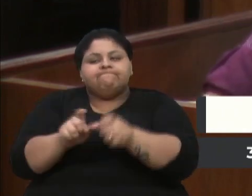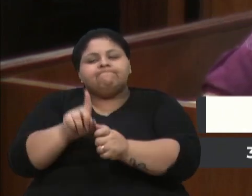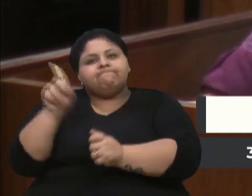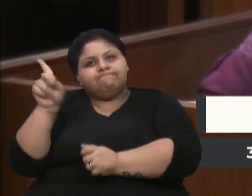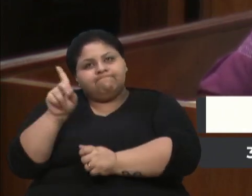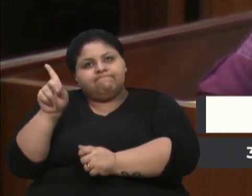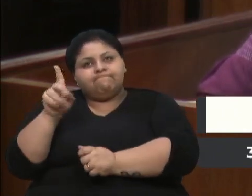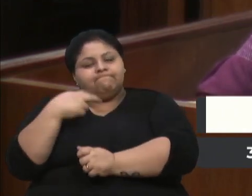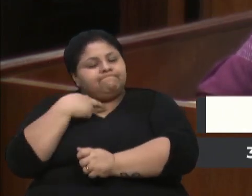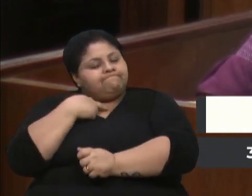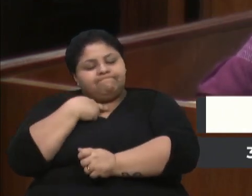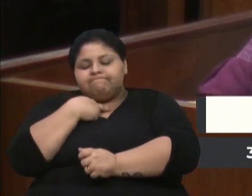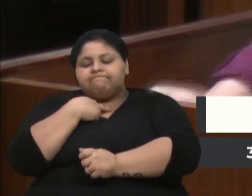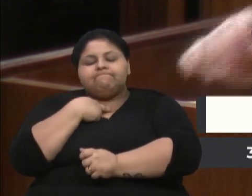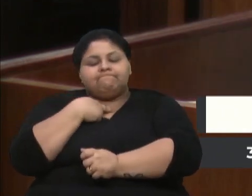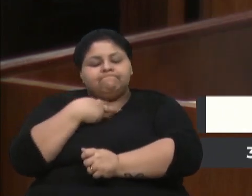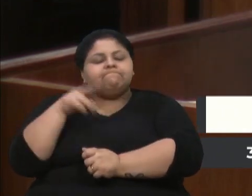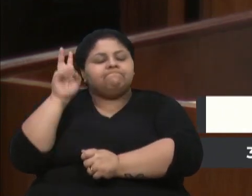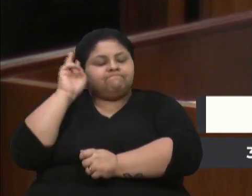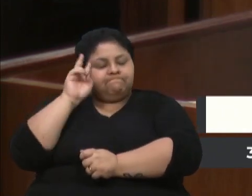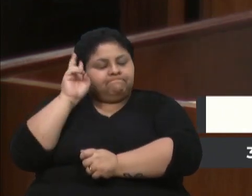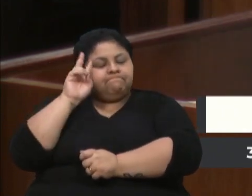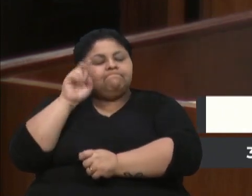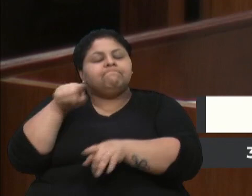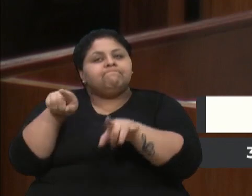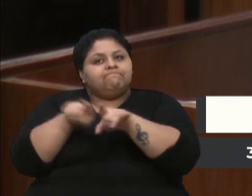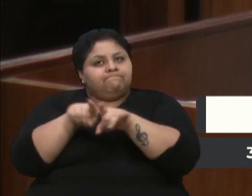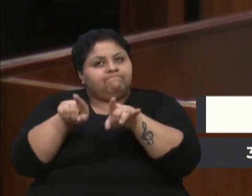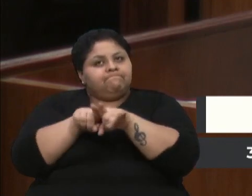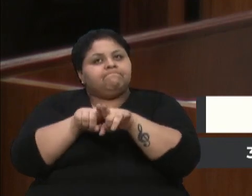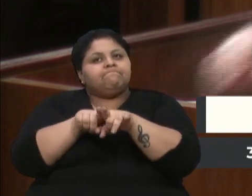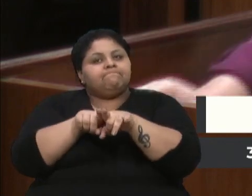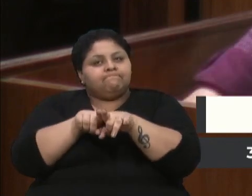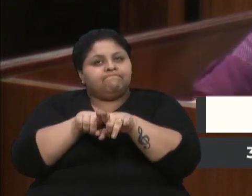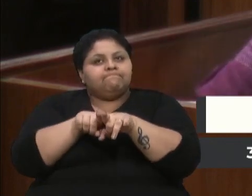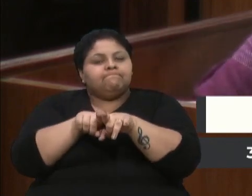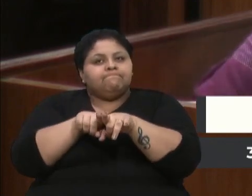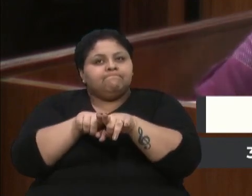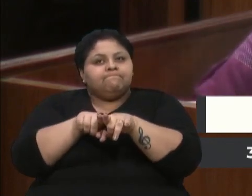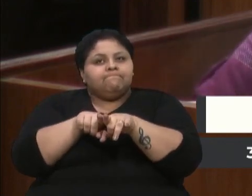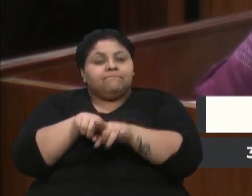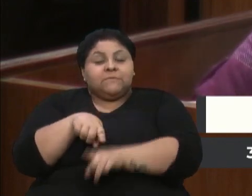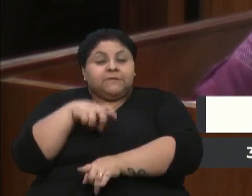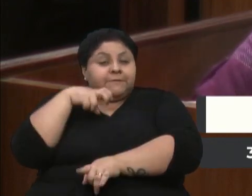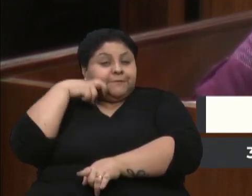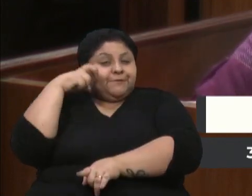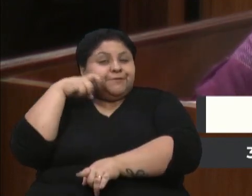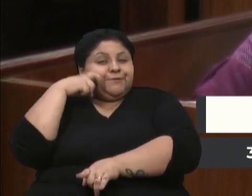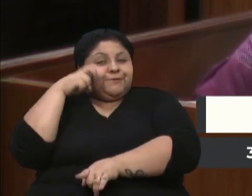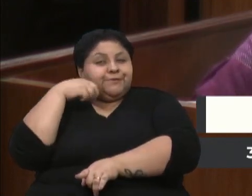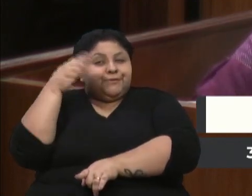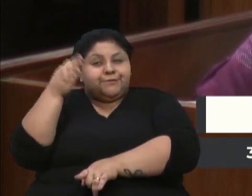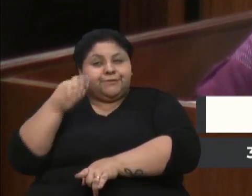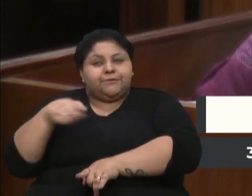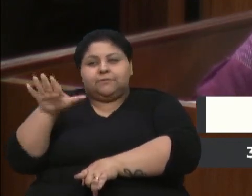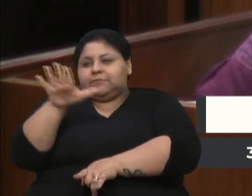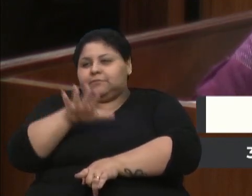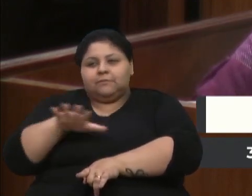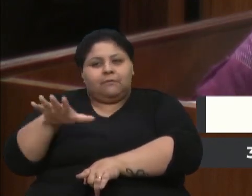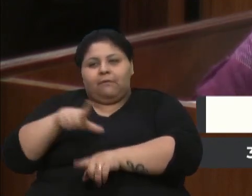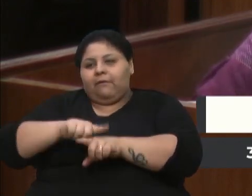não podemos deixar aqui, né, de lembrar, né, vereador Zanquim, que a vergonha nacional não podia escapar,